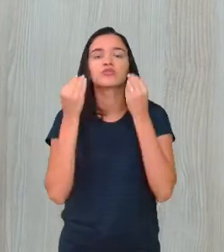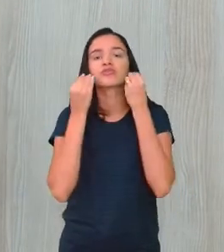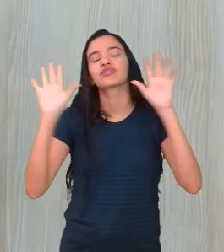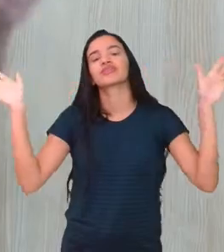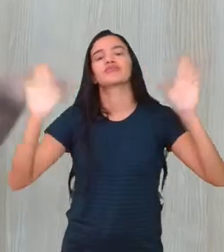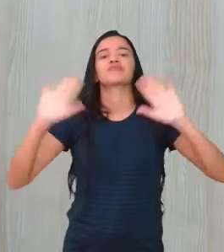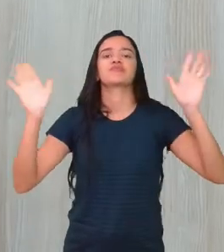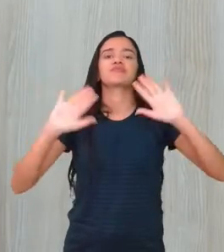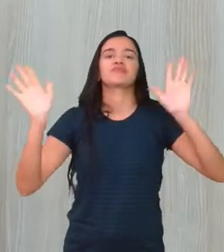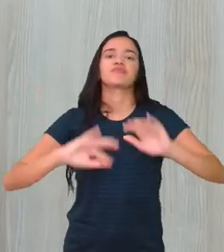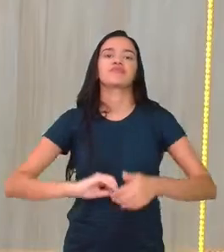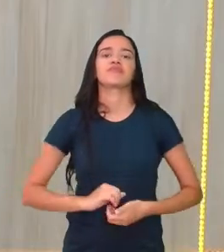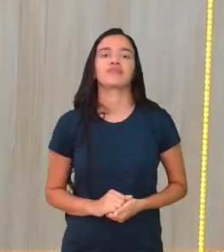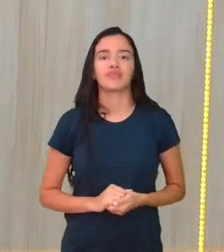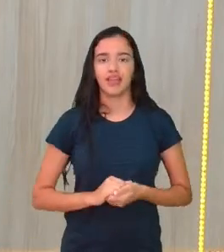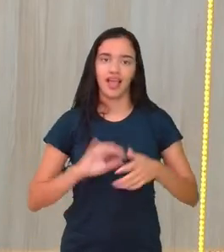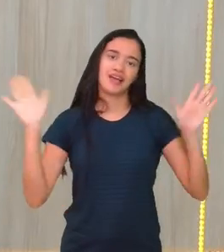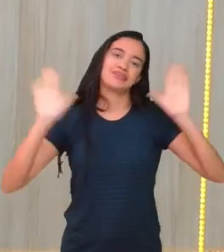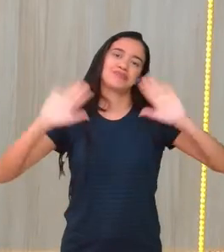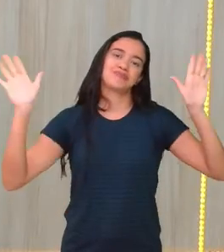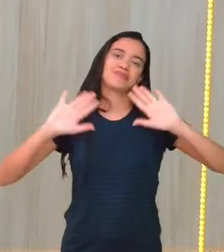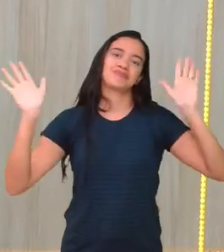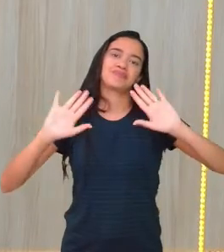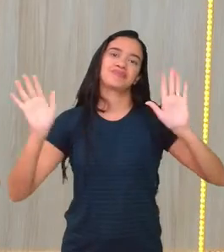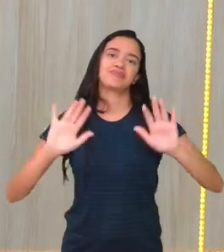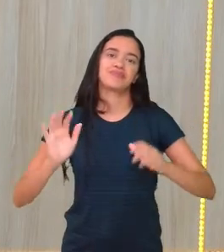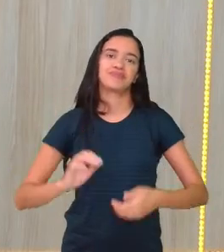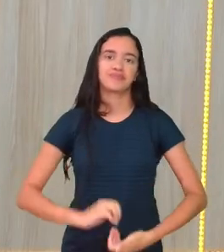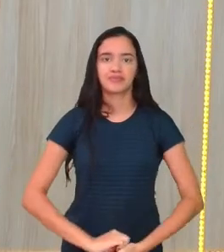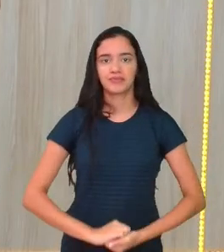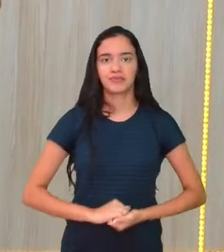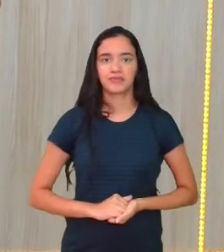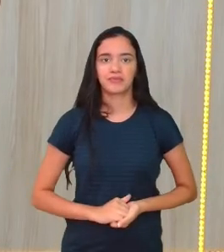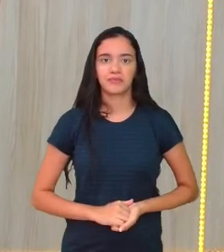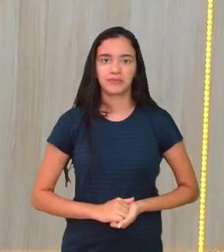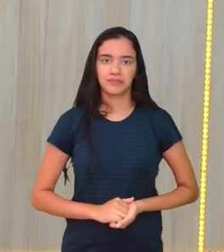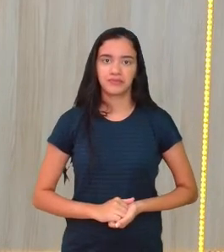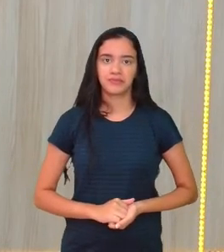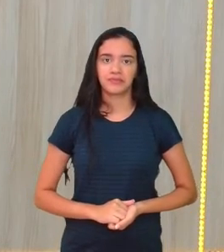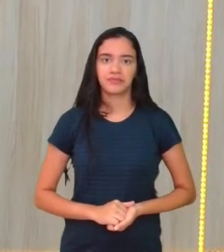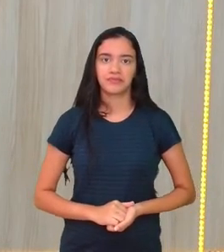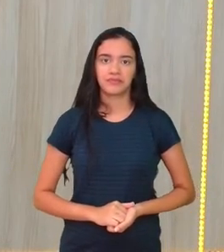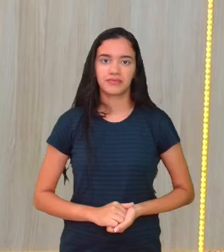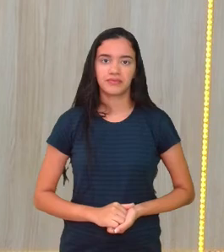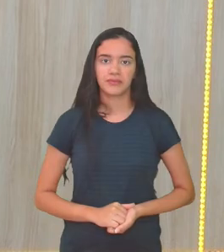beijo, até. Até a próxima, minha gente. A gente se vê na próxima aula.